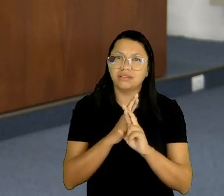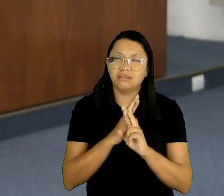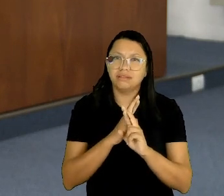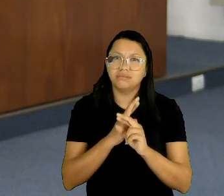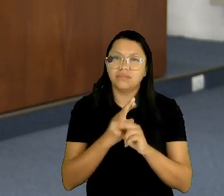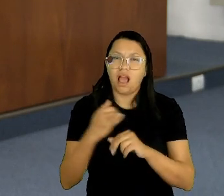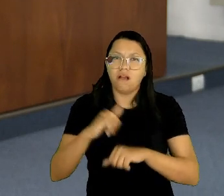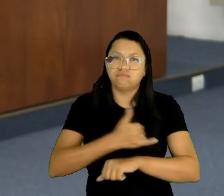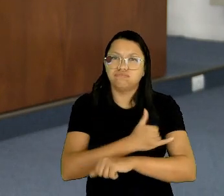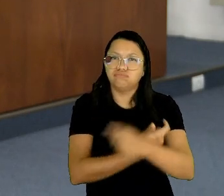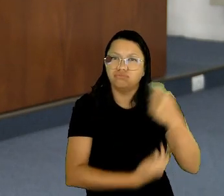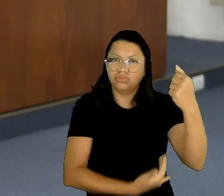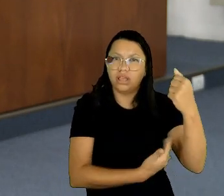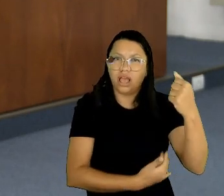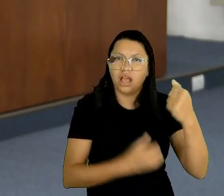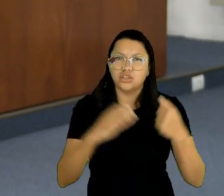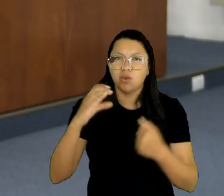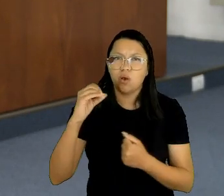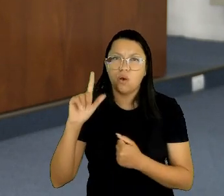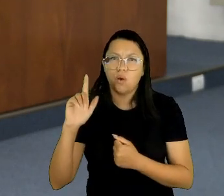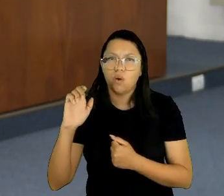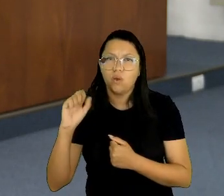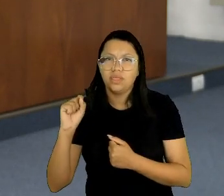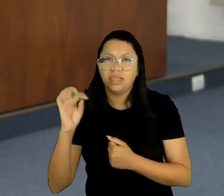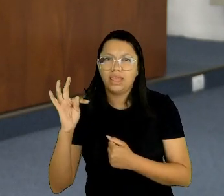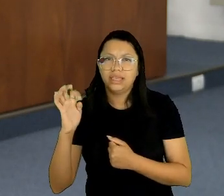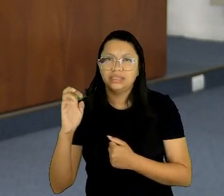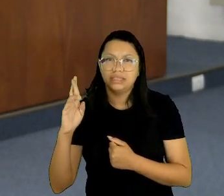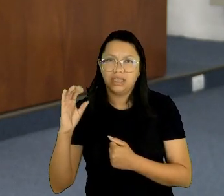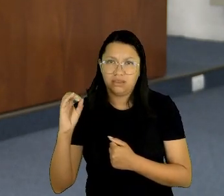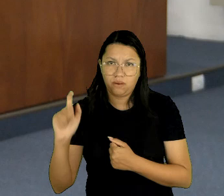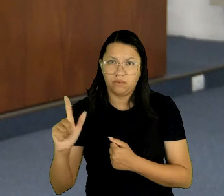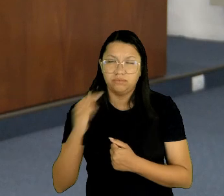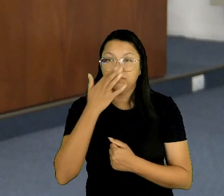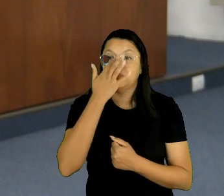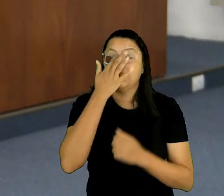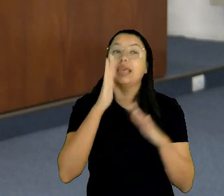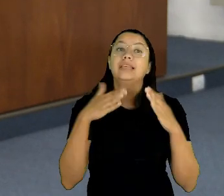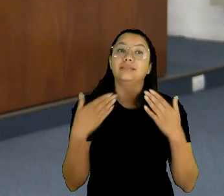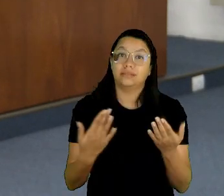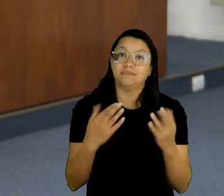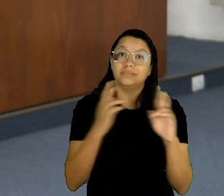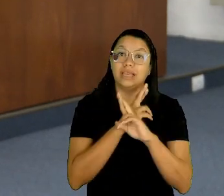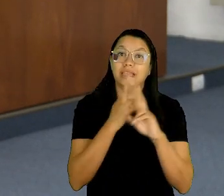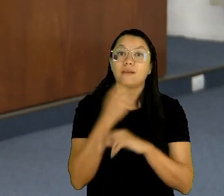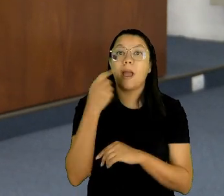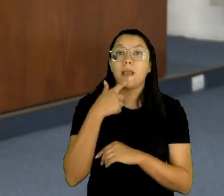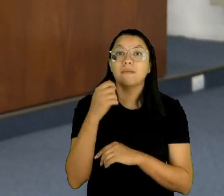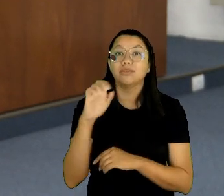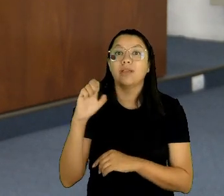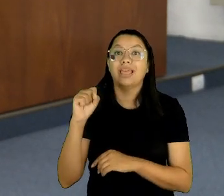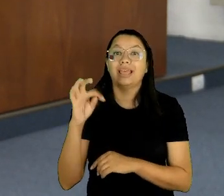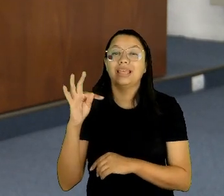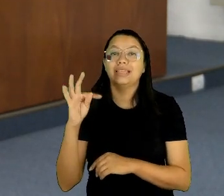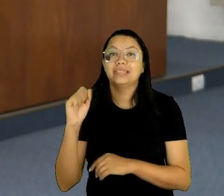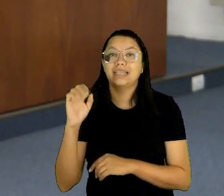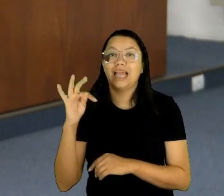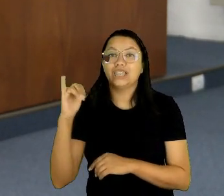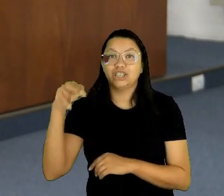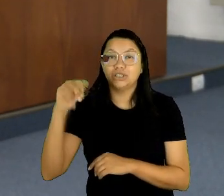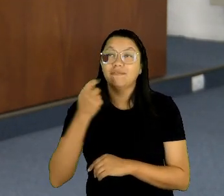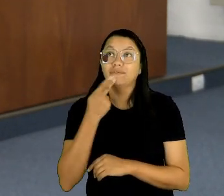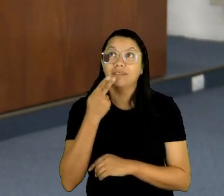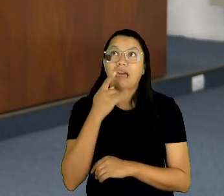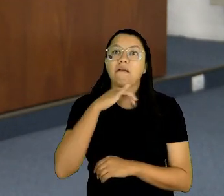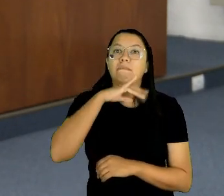do colesterol, dessa questão do colesterol? Então, assim, primeiro em relação à estatina fazer mal, eu sei que tem uma corrente